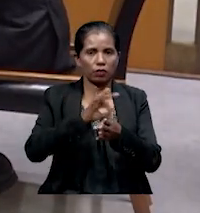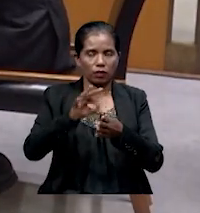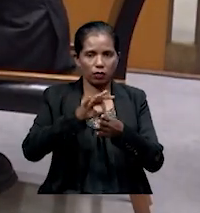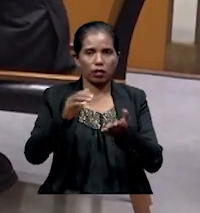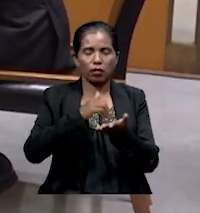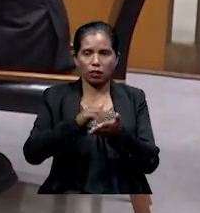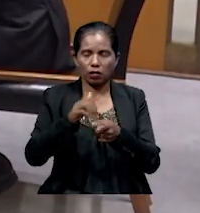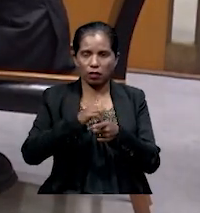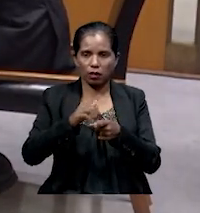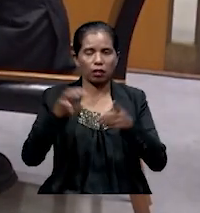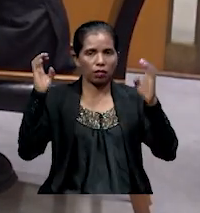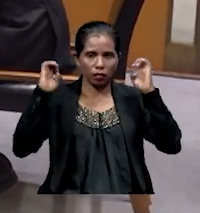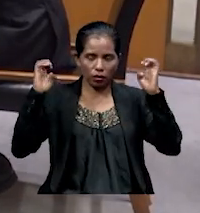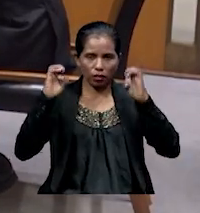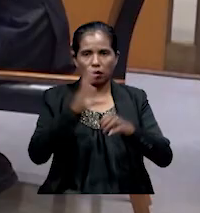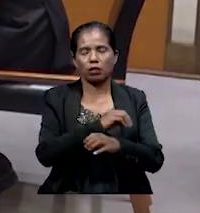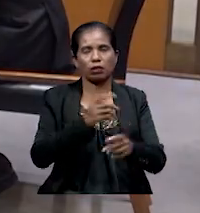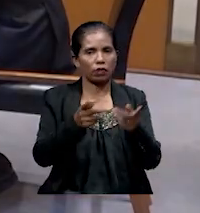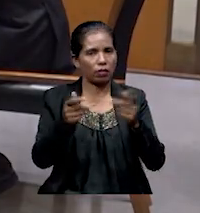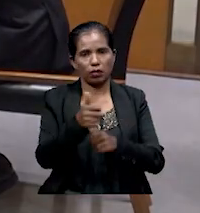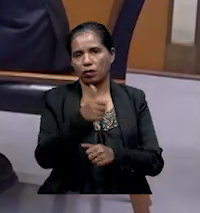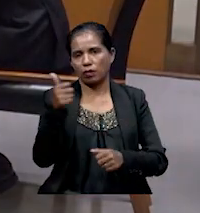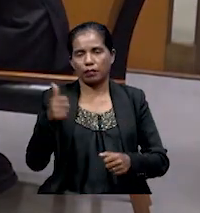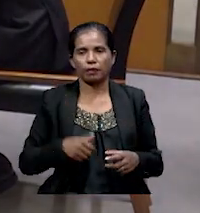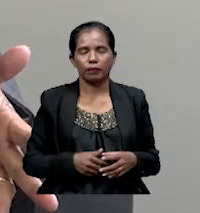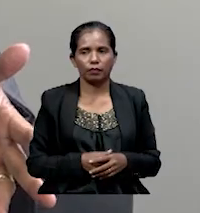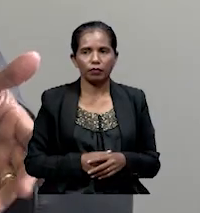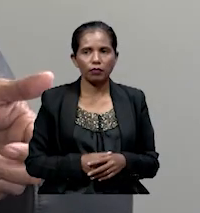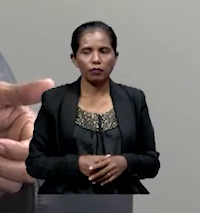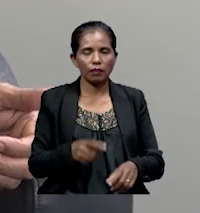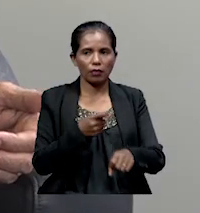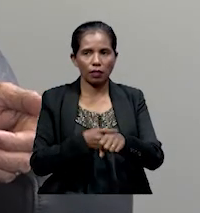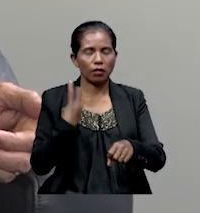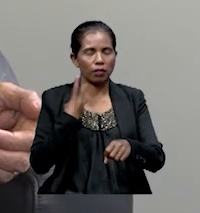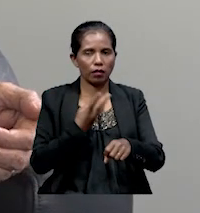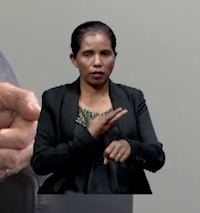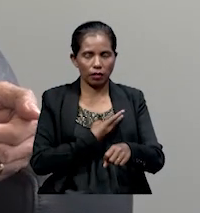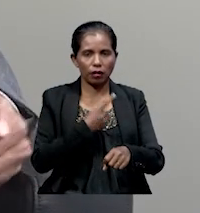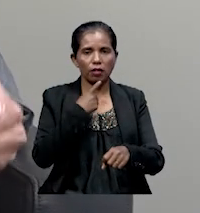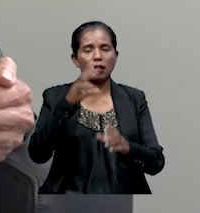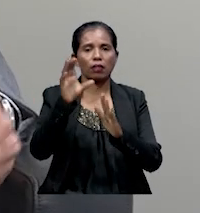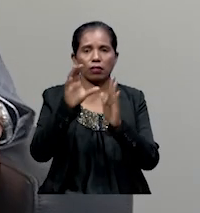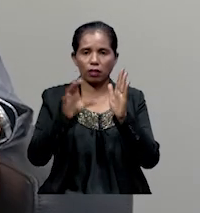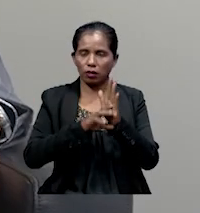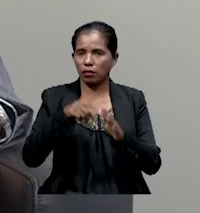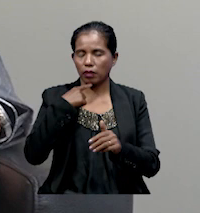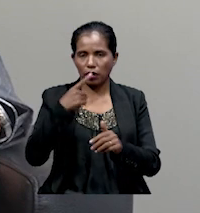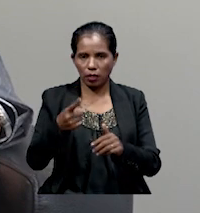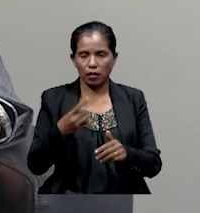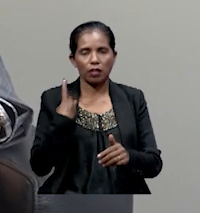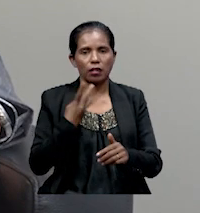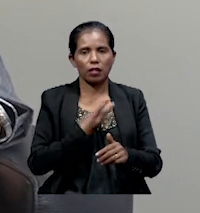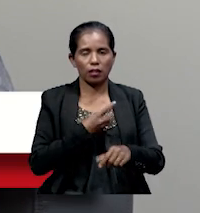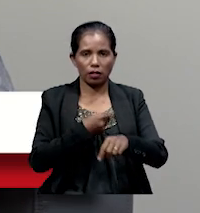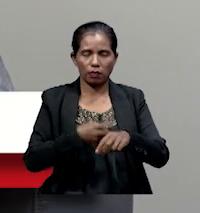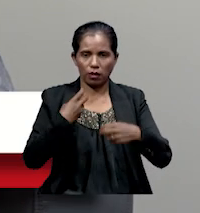treino, exercício conjunto no área selutan. Qualquer momento, itne condição até de mosca, tá? E dessa situação